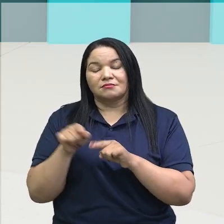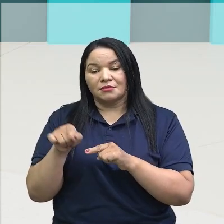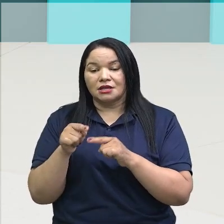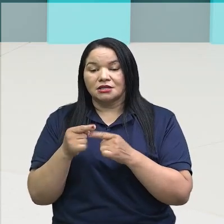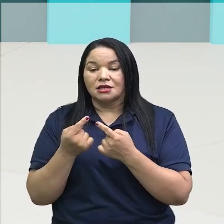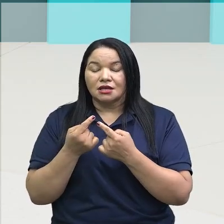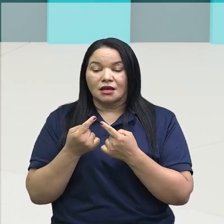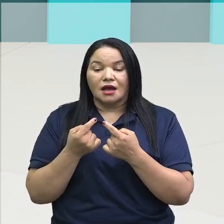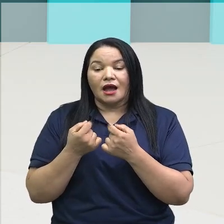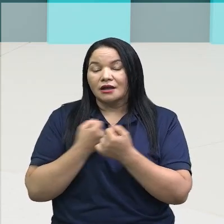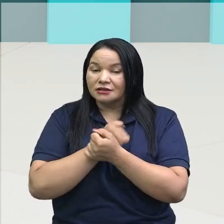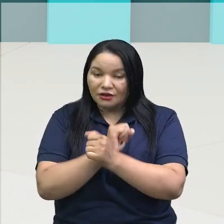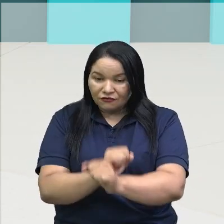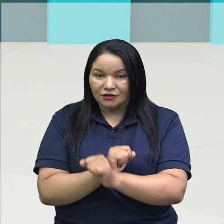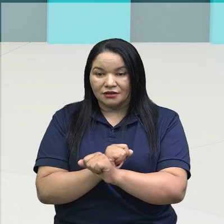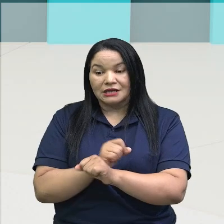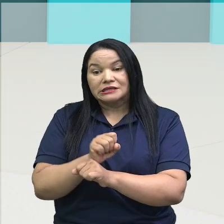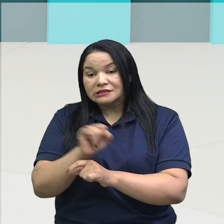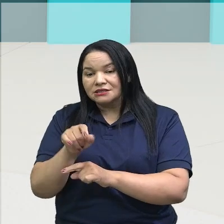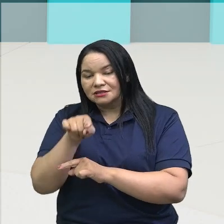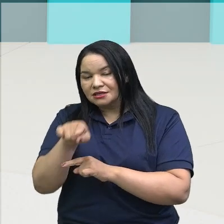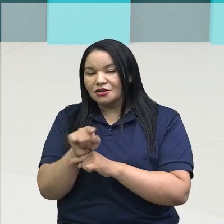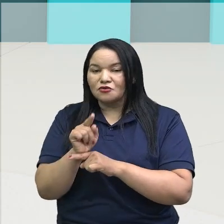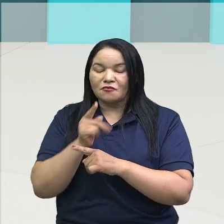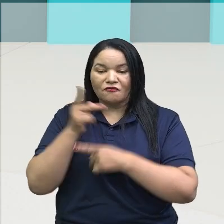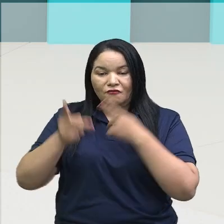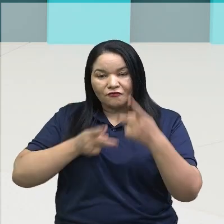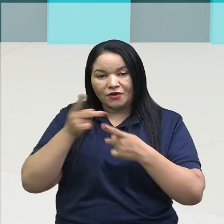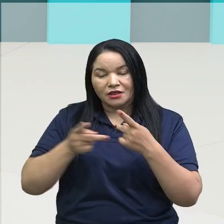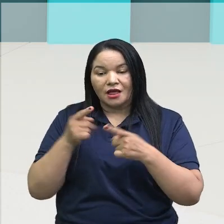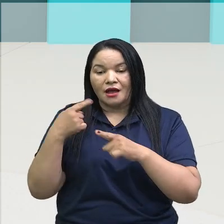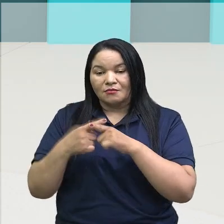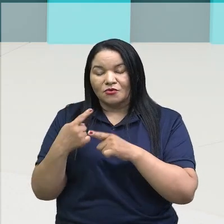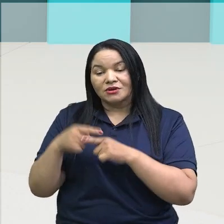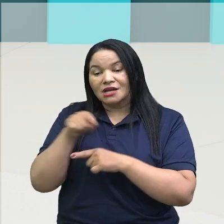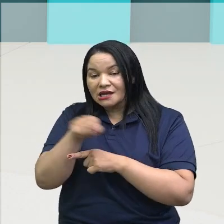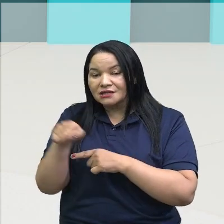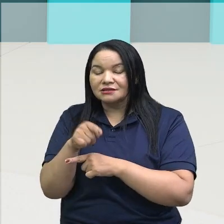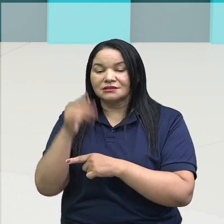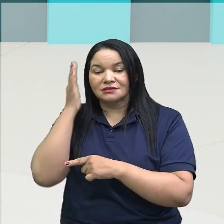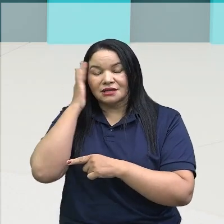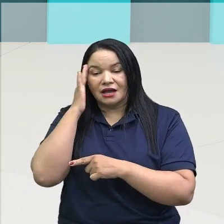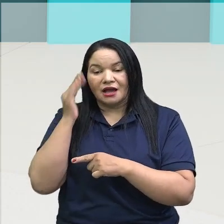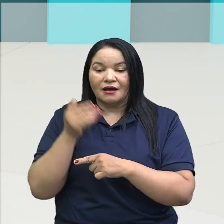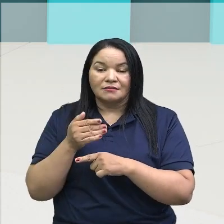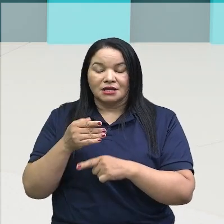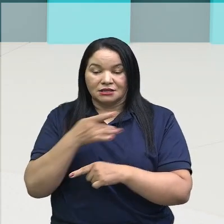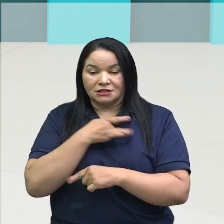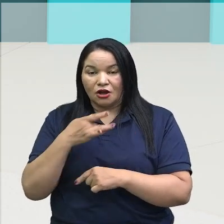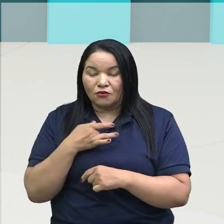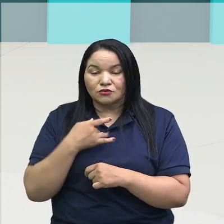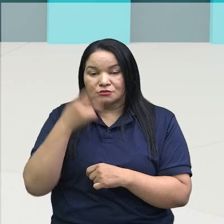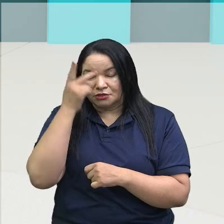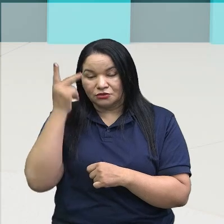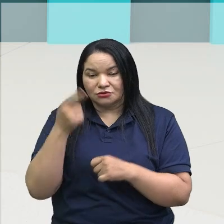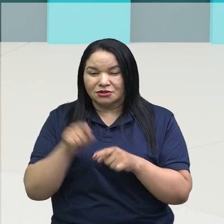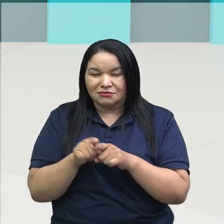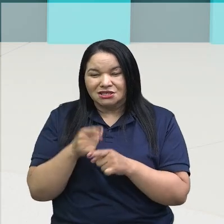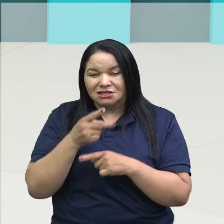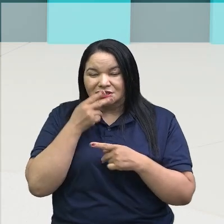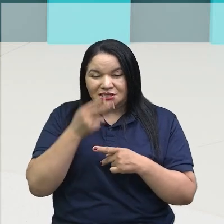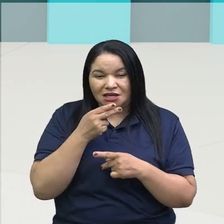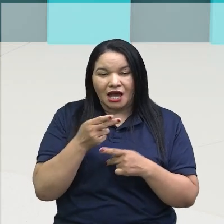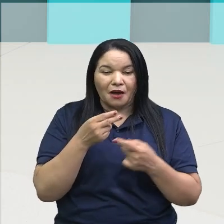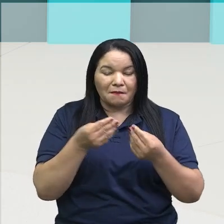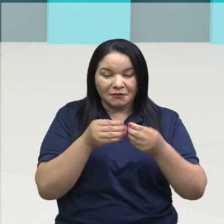defender a palavra dele. O que ele disser vai ser muito forte, porque é alguém que convive com a saúde das pessoas. Então, ele diz que o cigarro é prejudicial, que pode